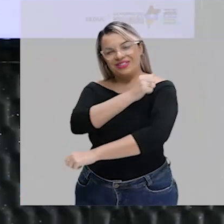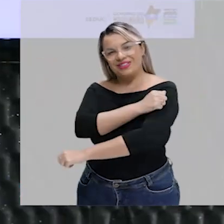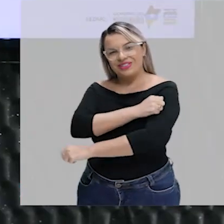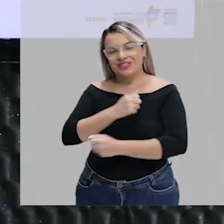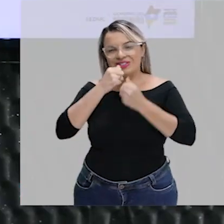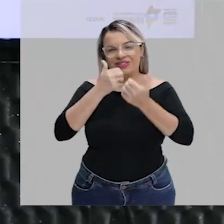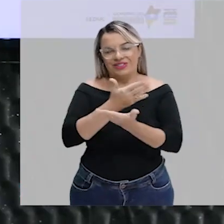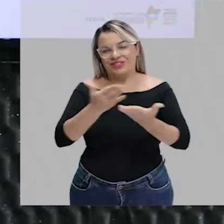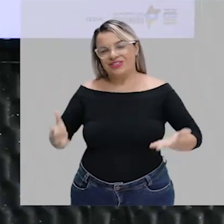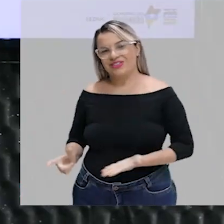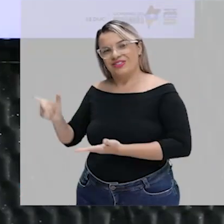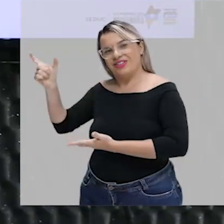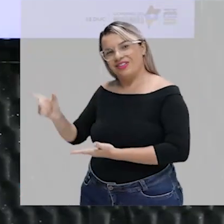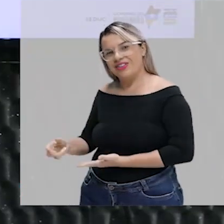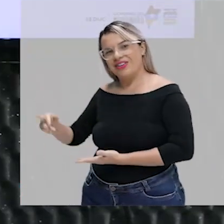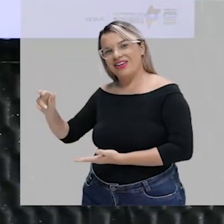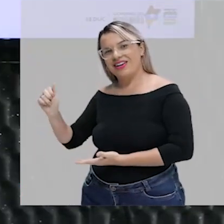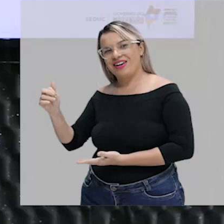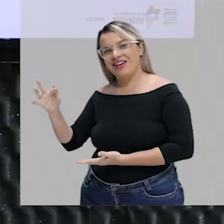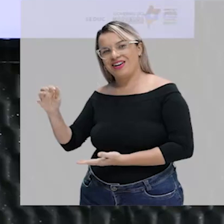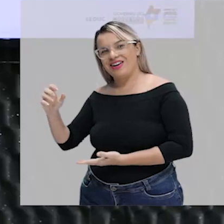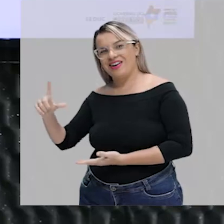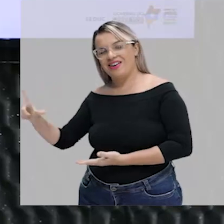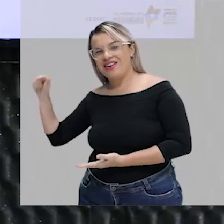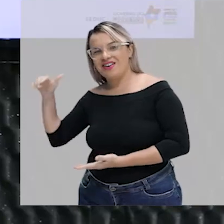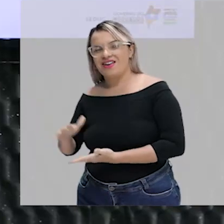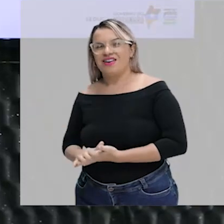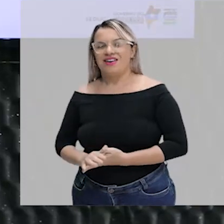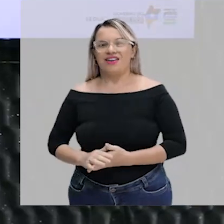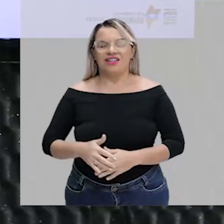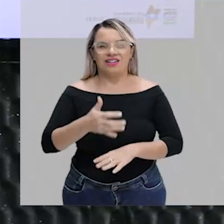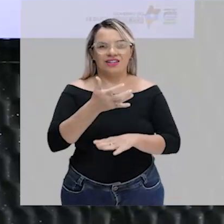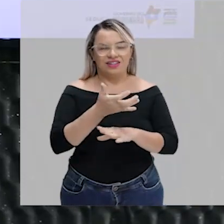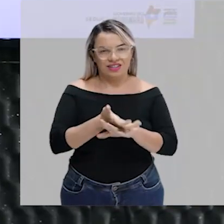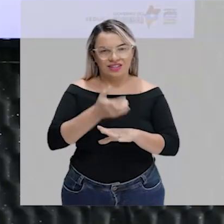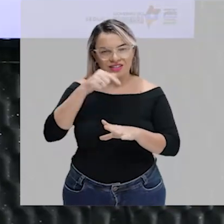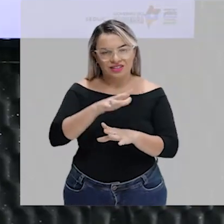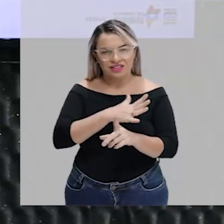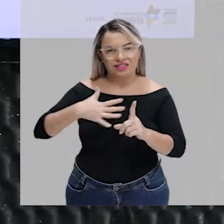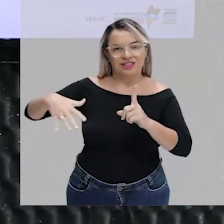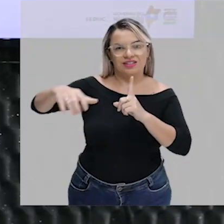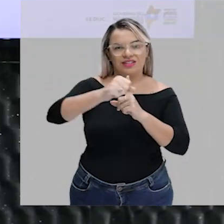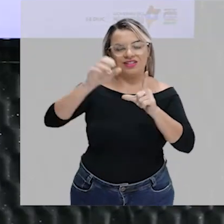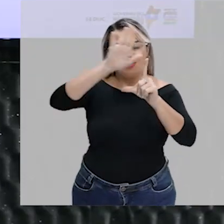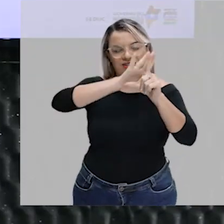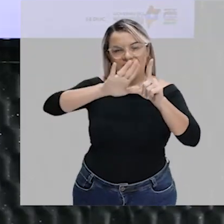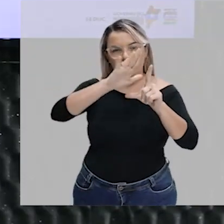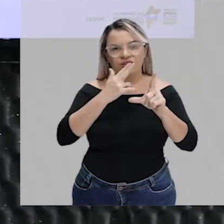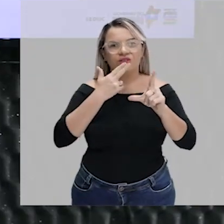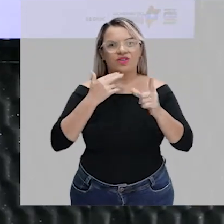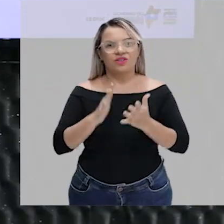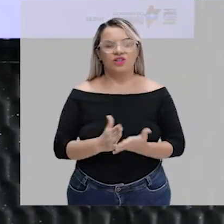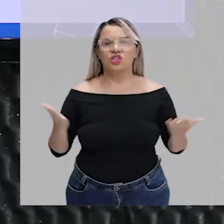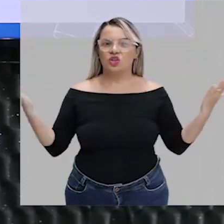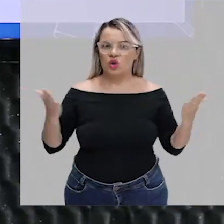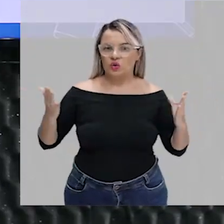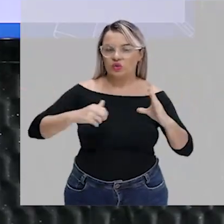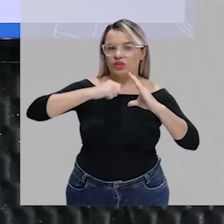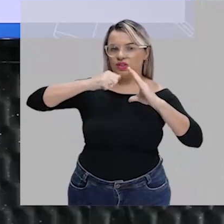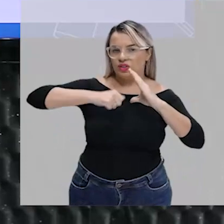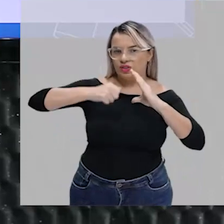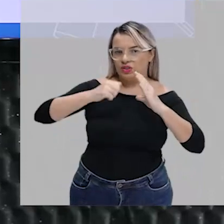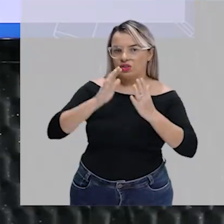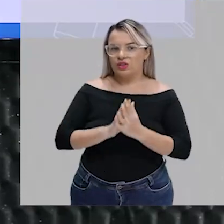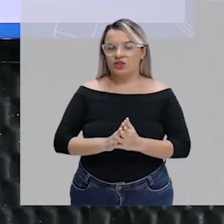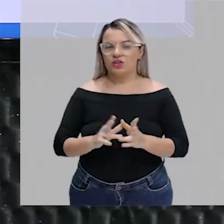pessoal, tudo bem? Aqui com vocês é o professor Rafael Carlos, de Sociologia, da plataforma Gonçalves Dias. E nessa videoaula de hoje, a gente vai